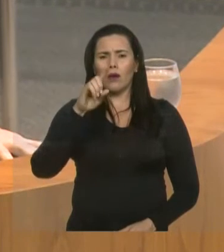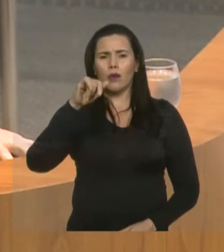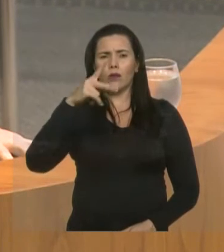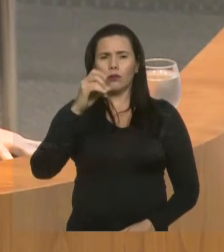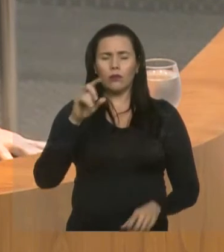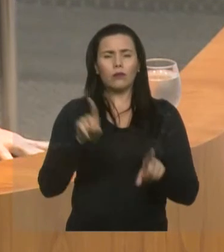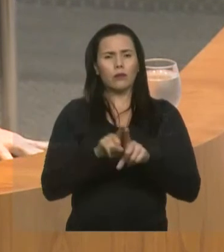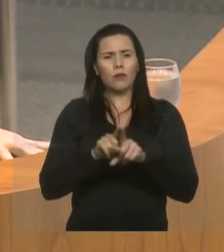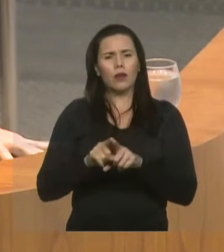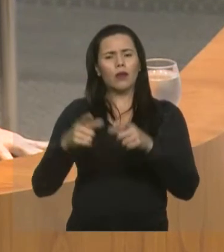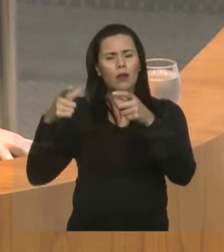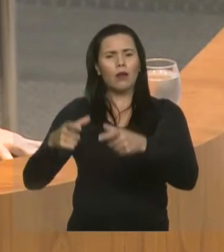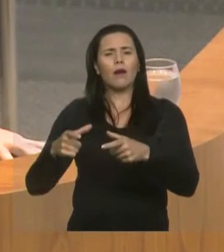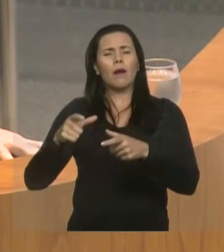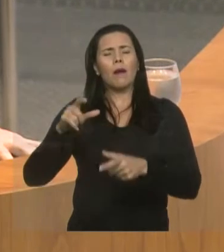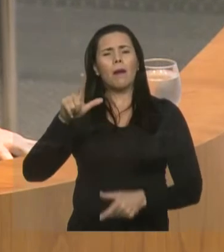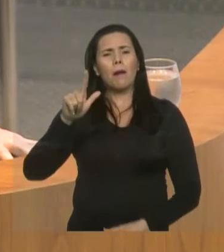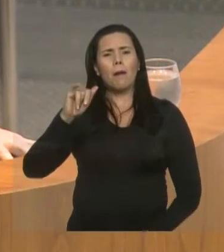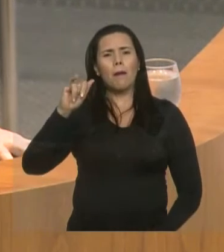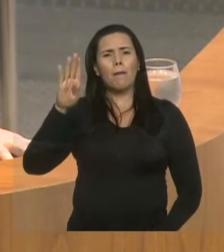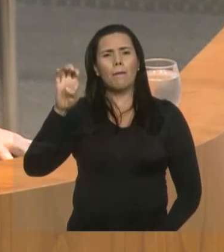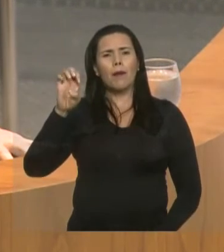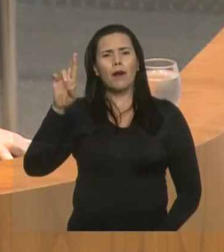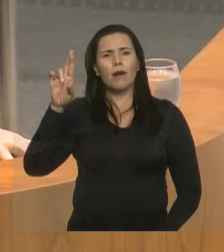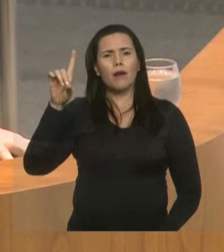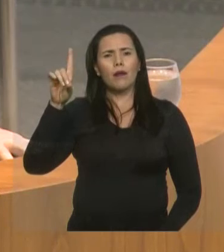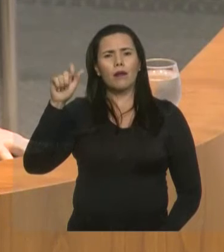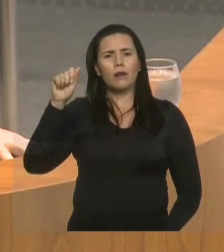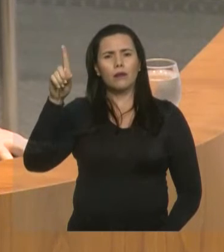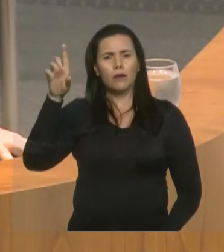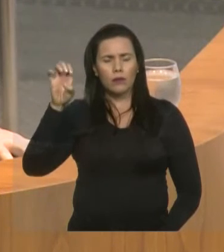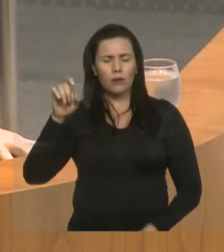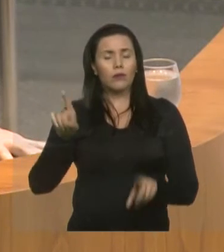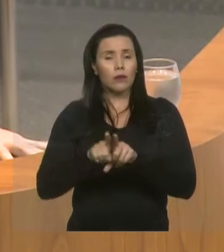cidadão, Fernando Pessoa, que está lá em Tuntum, em Barra do Corda.